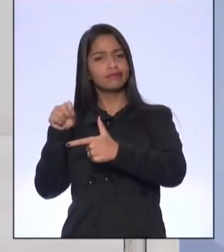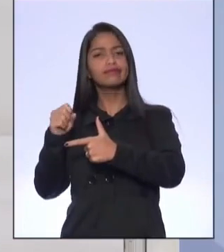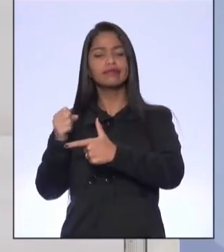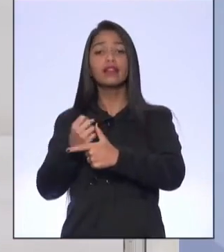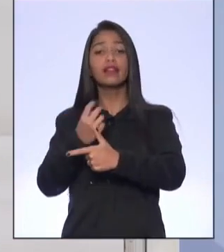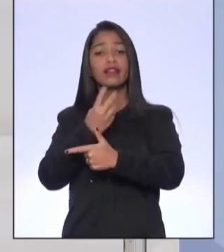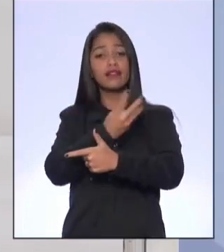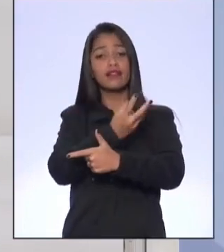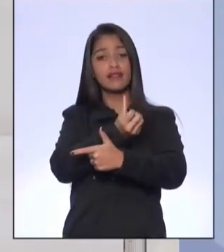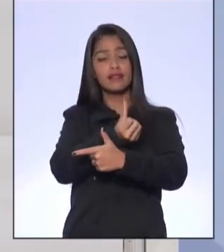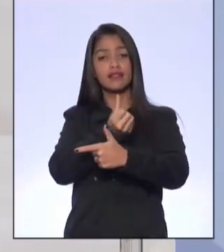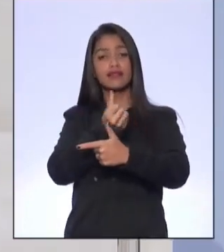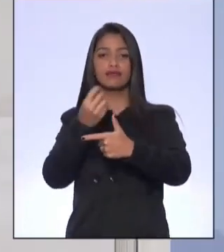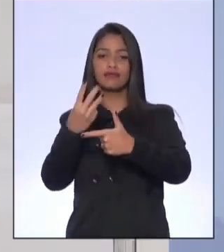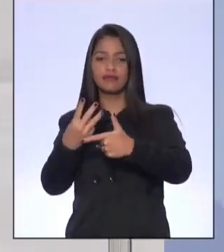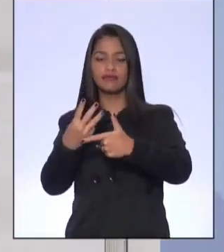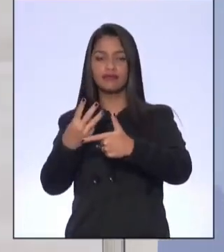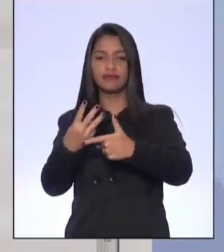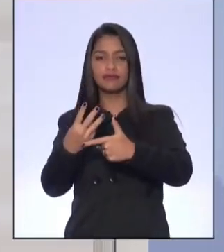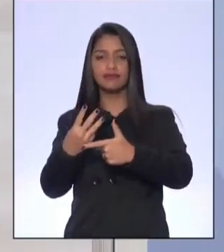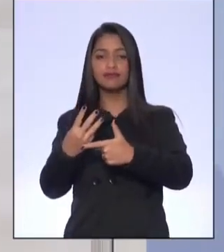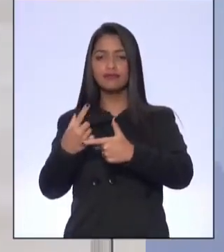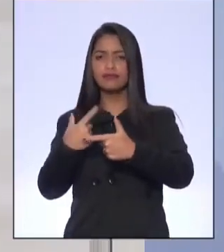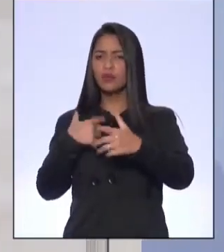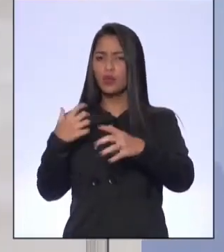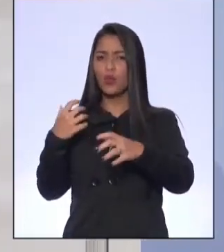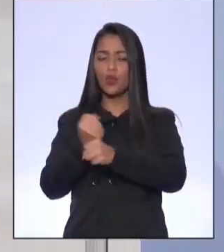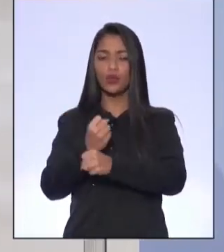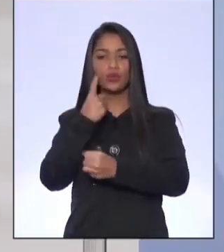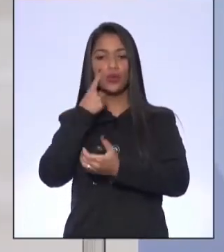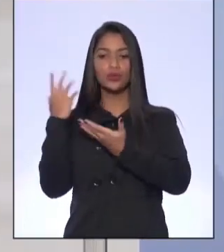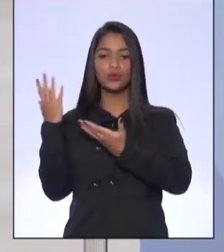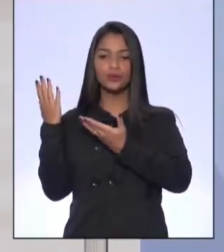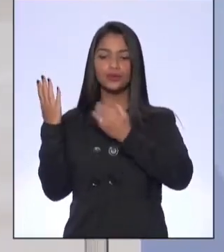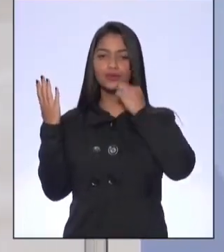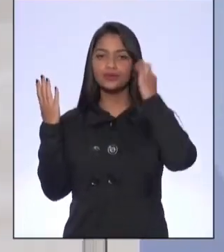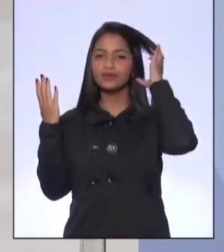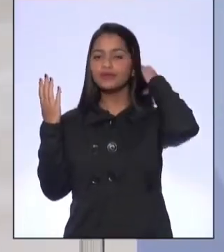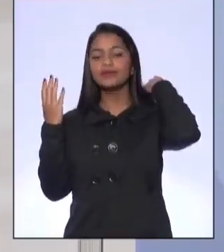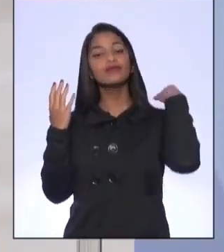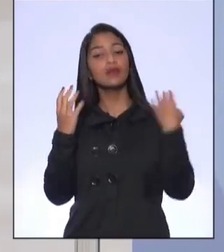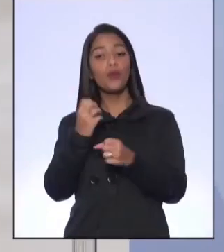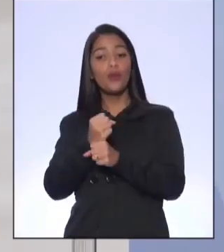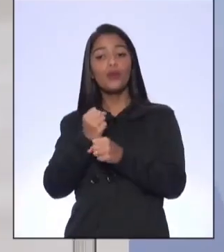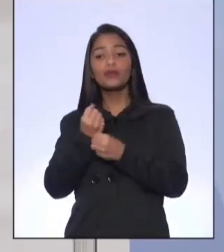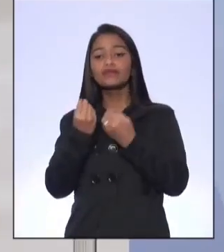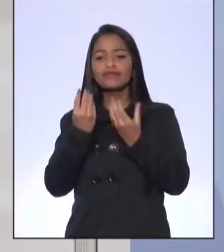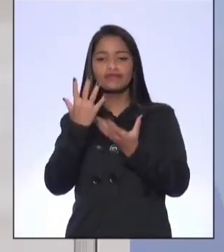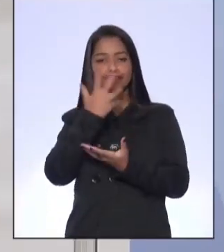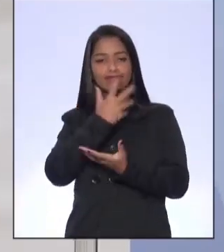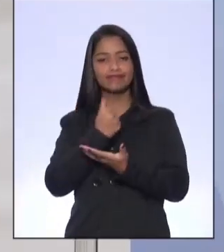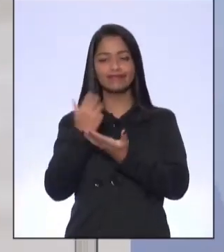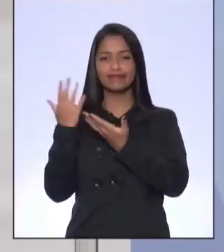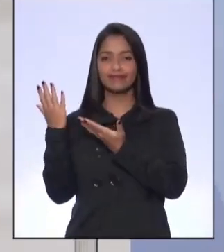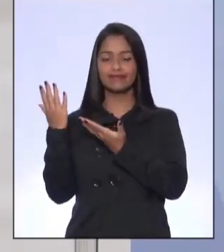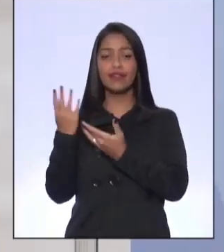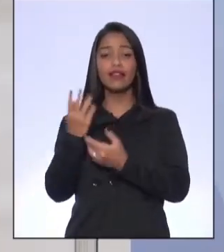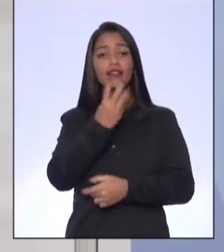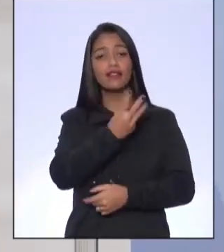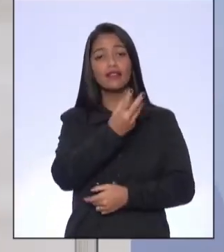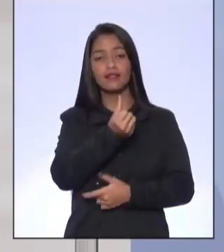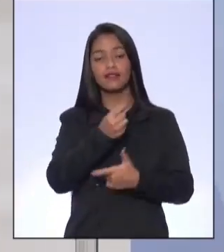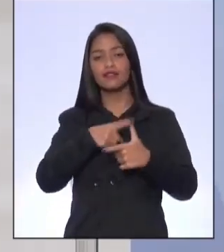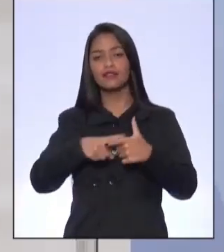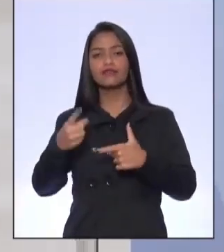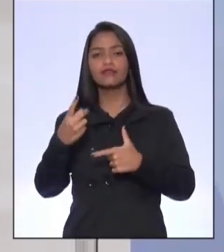em 3 partes. Boa. Beleza? Então, eu vou fazer até a continha aqui, ó, para ficar bonitinho, né? Então, aqui, ó, 36 dividido por